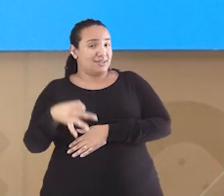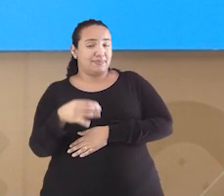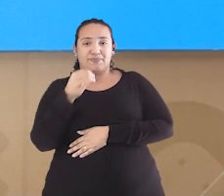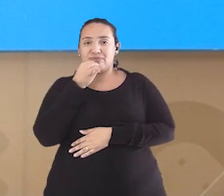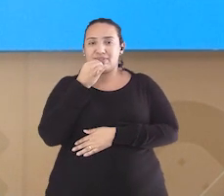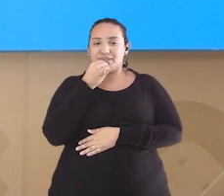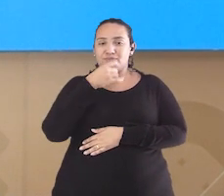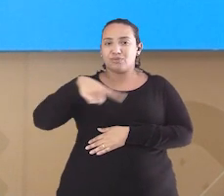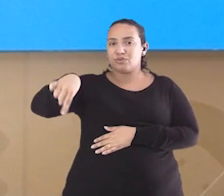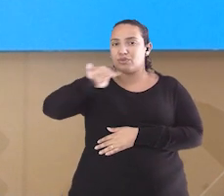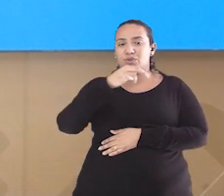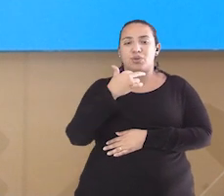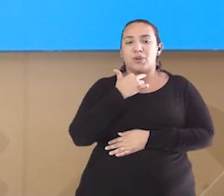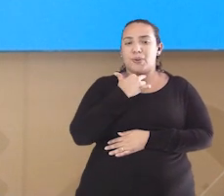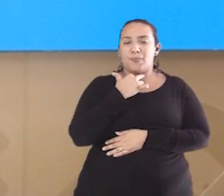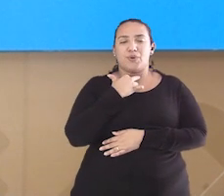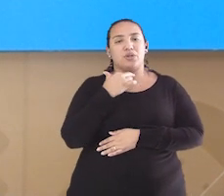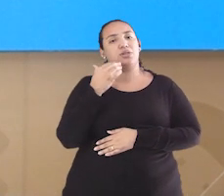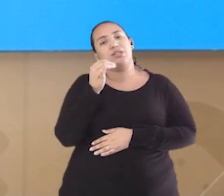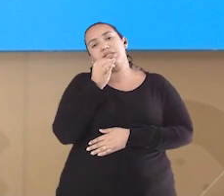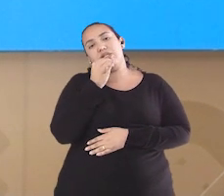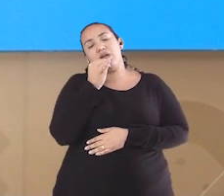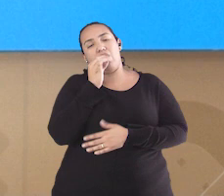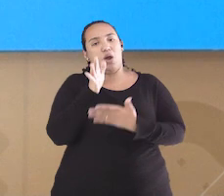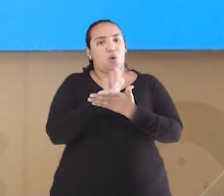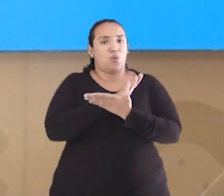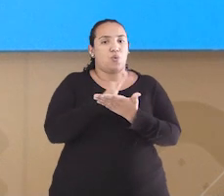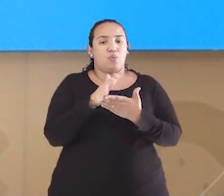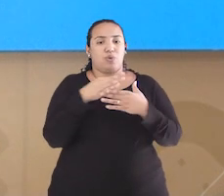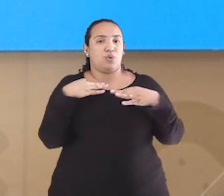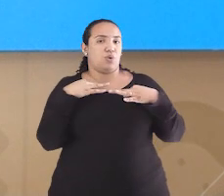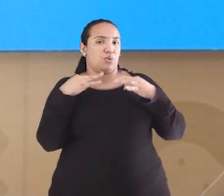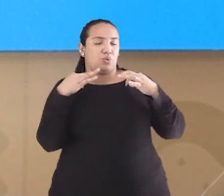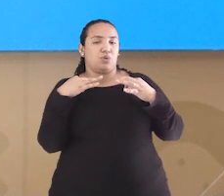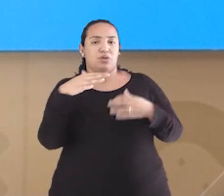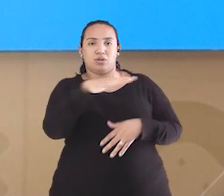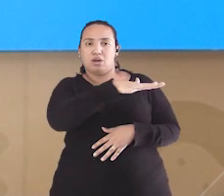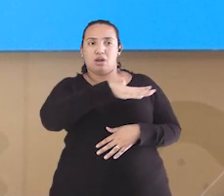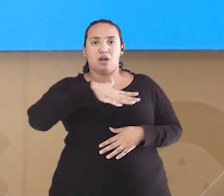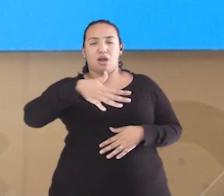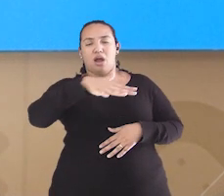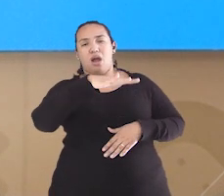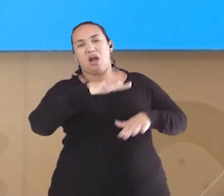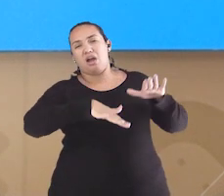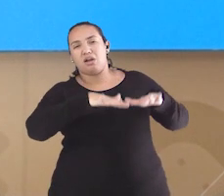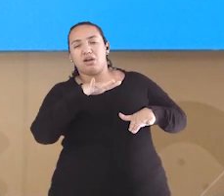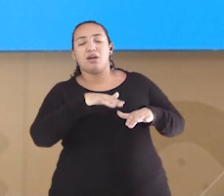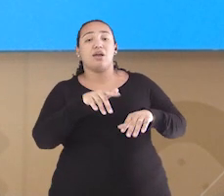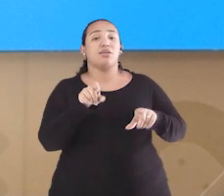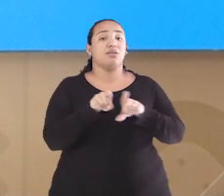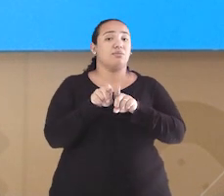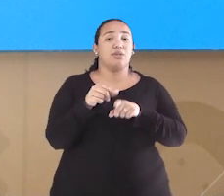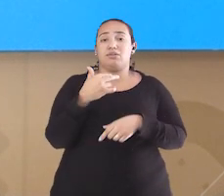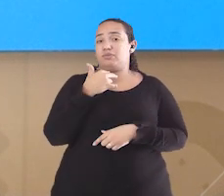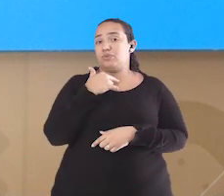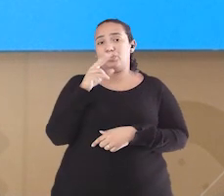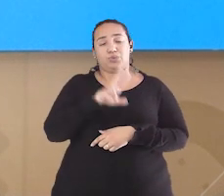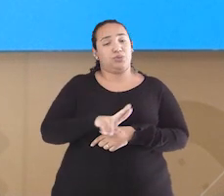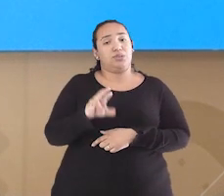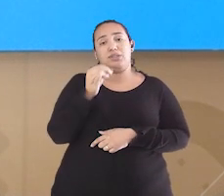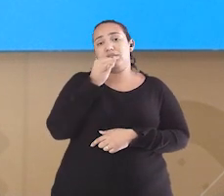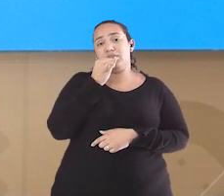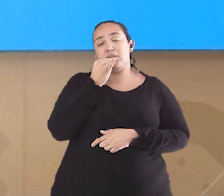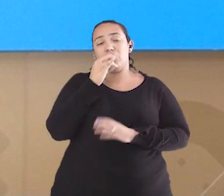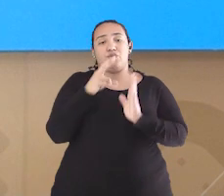Assim como não podemos utilizar certos tipos de roupas em determinados ambientes, também não podemos